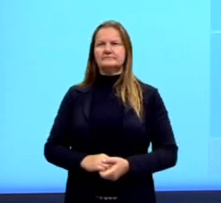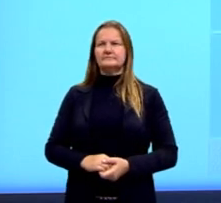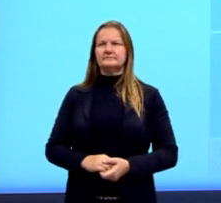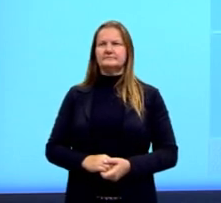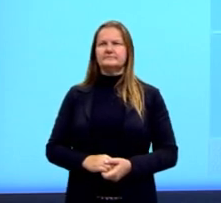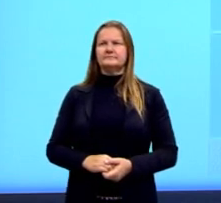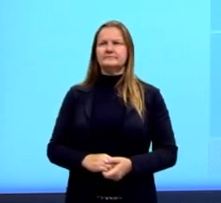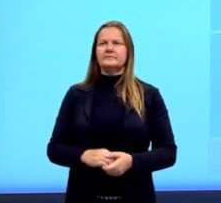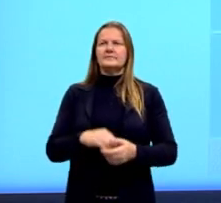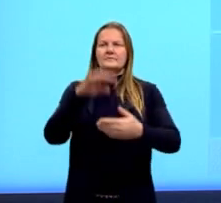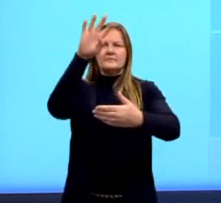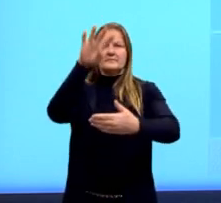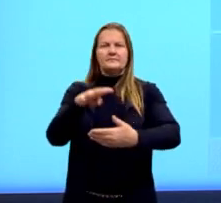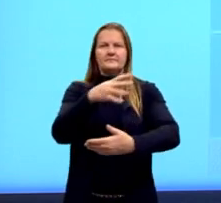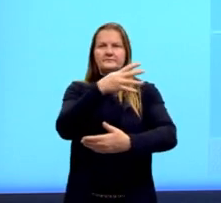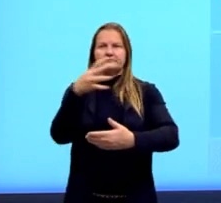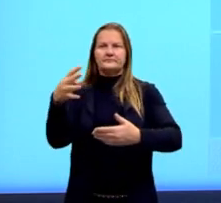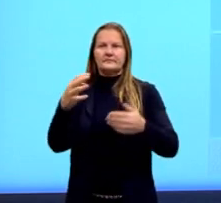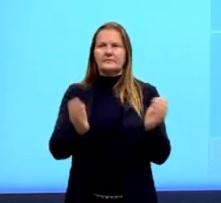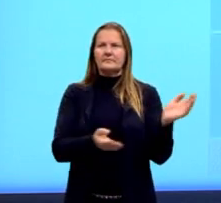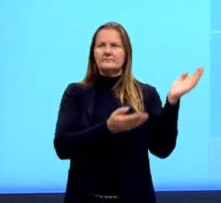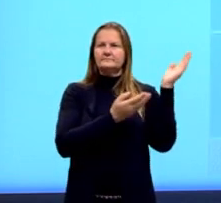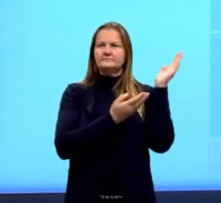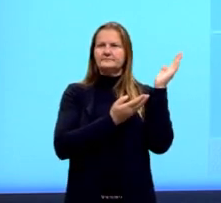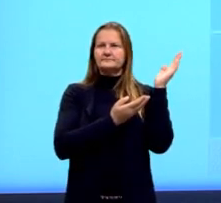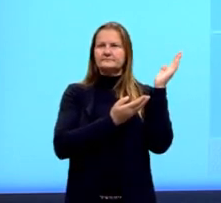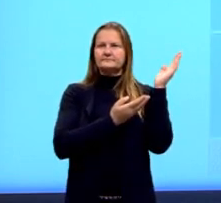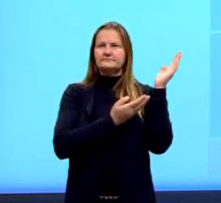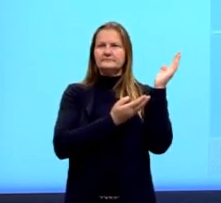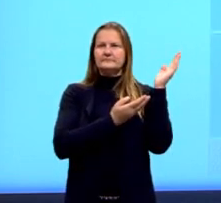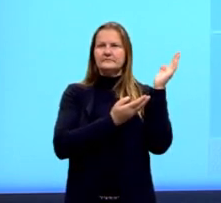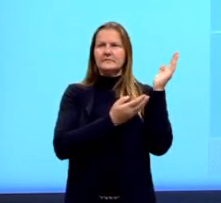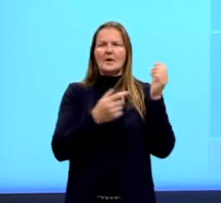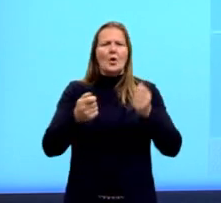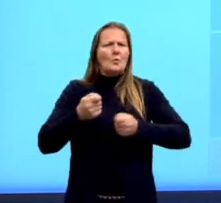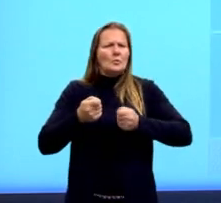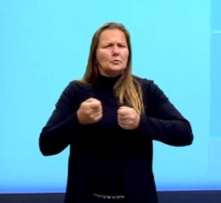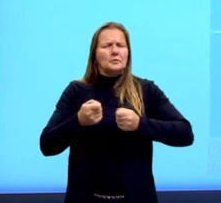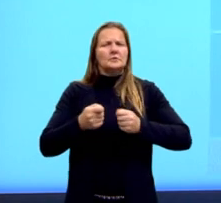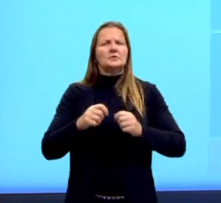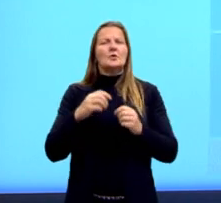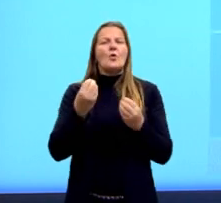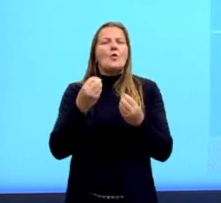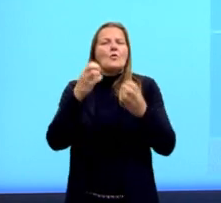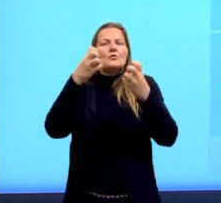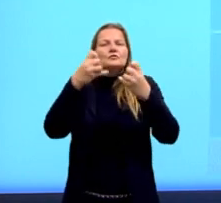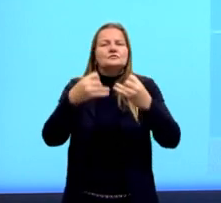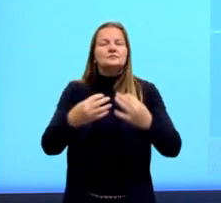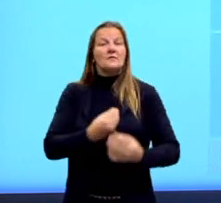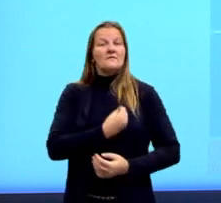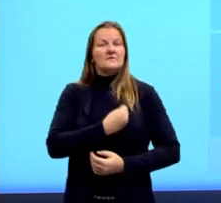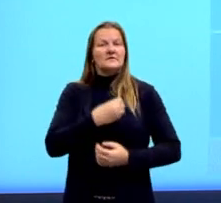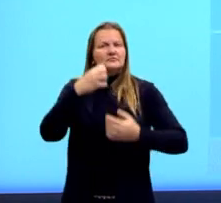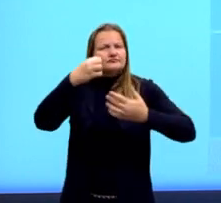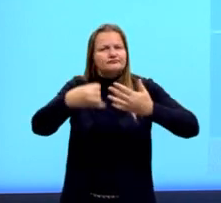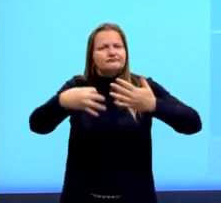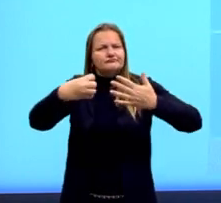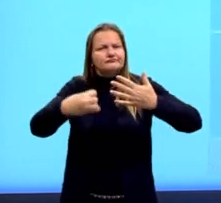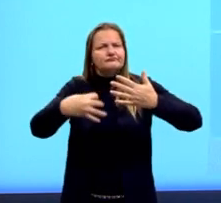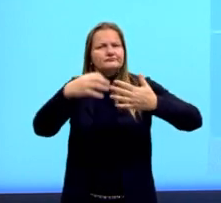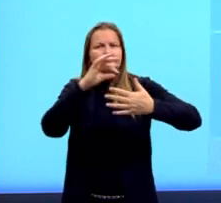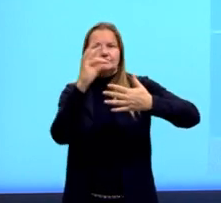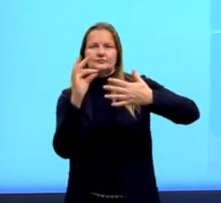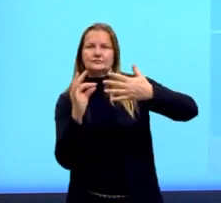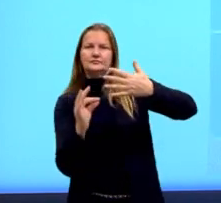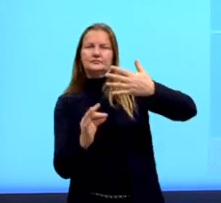então aqui a gente também ouviu essa questão dos domínios sociais né das esferas da vida ali quando a